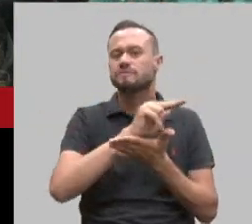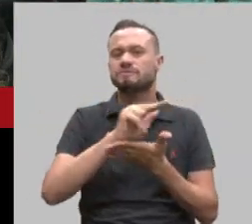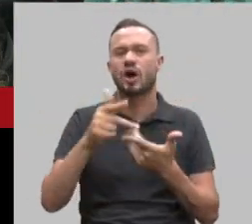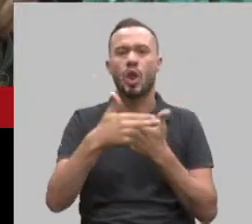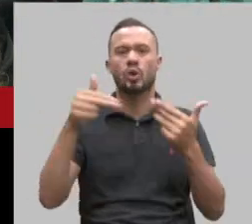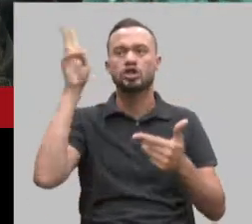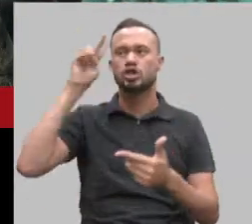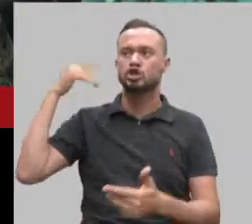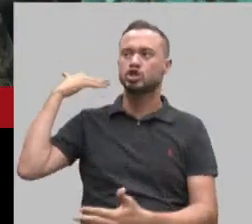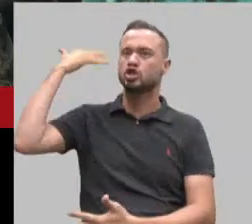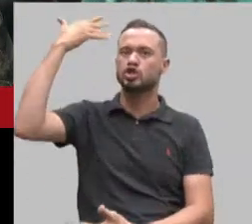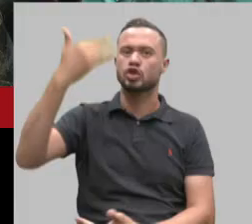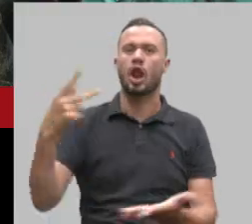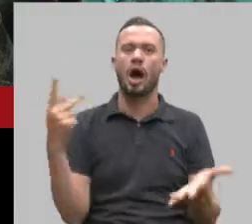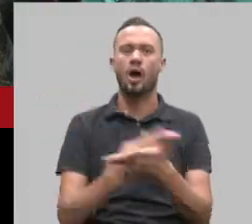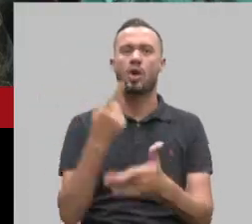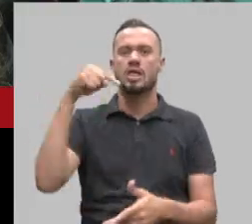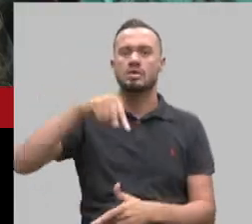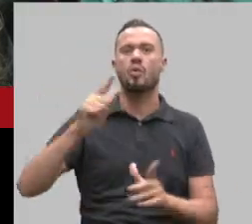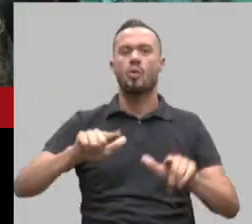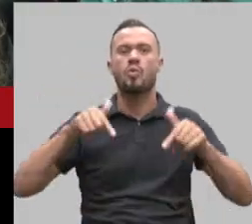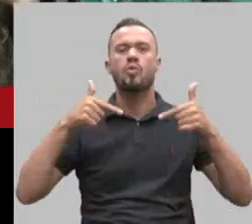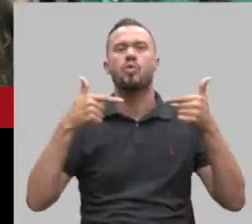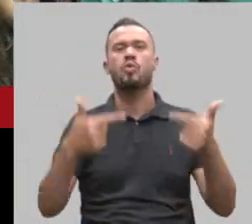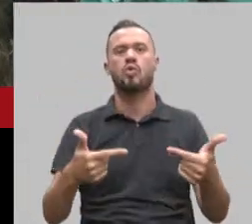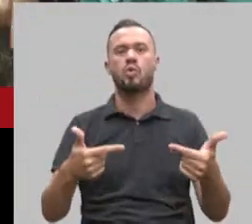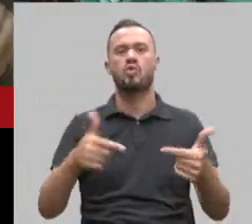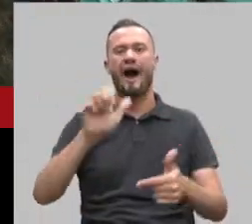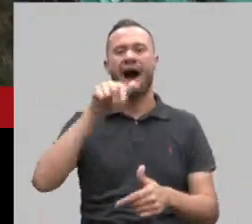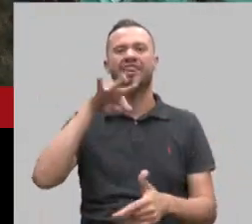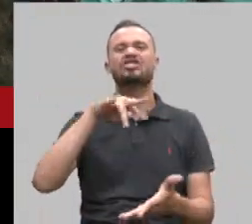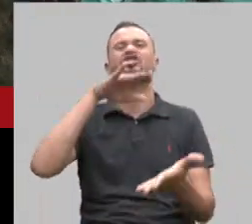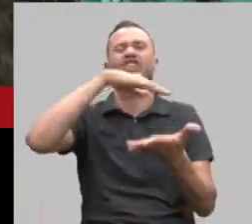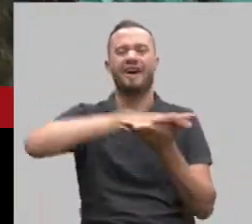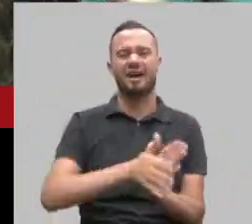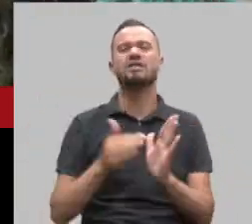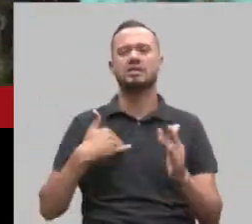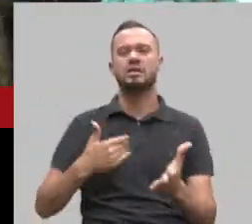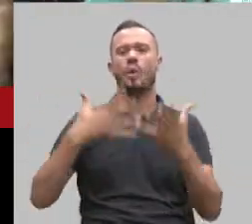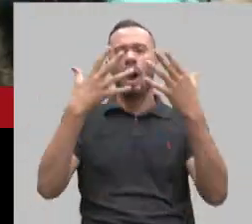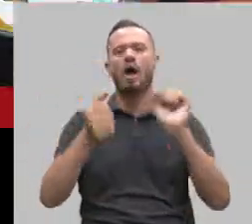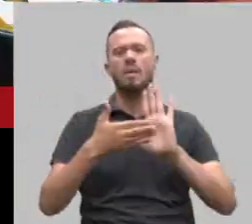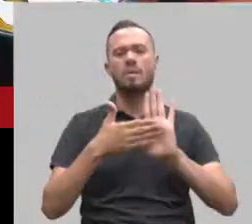aconteceram aqui e eu luto contra o antirracismo e eu sou a favor dessa